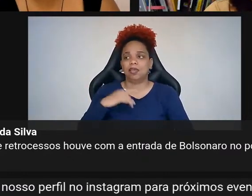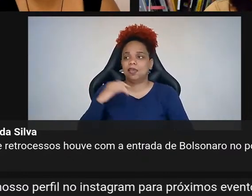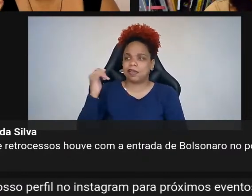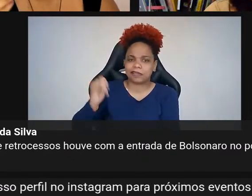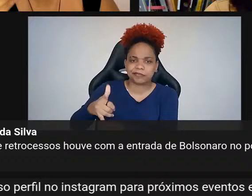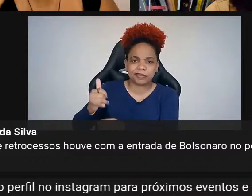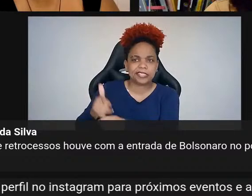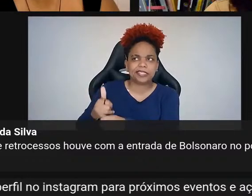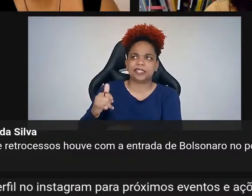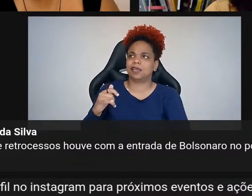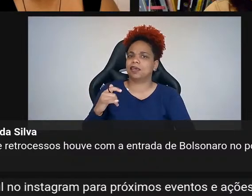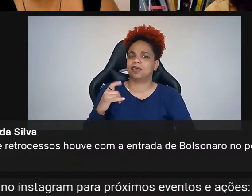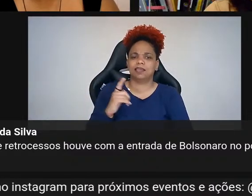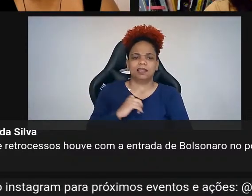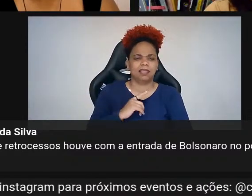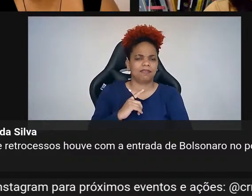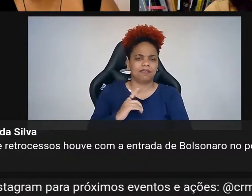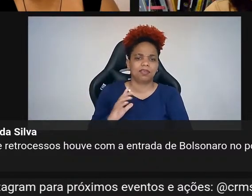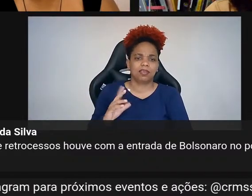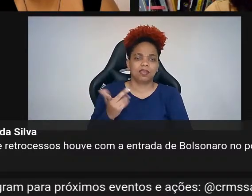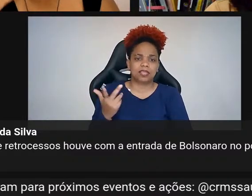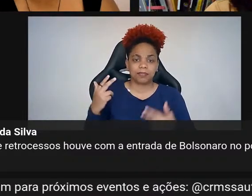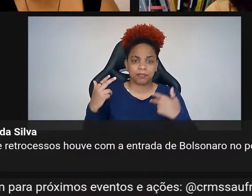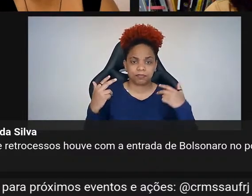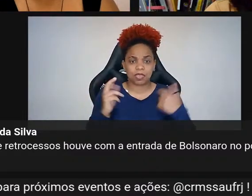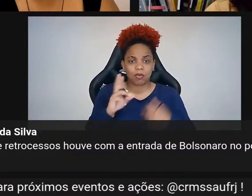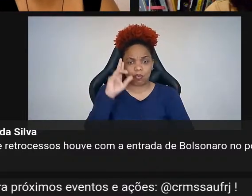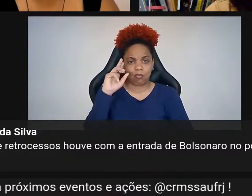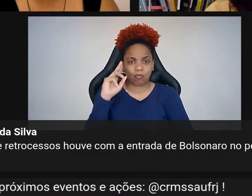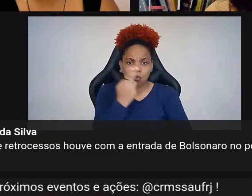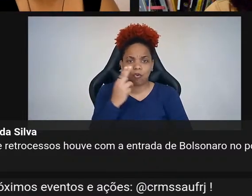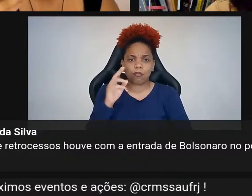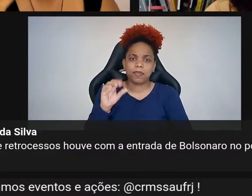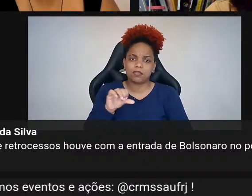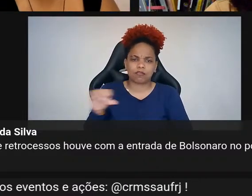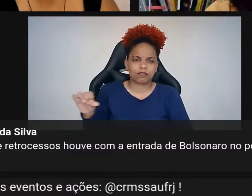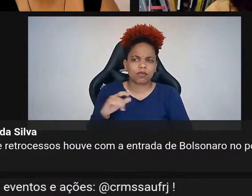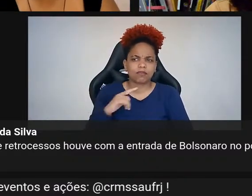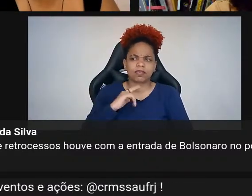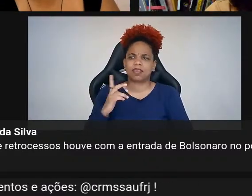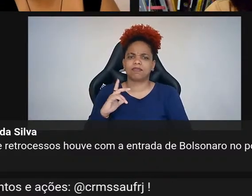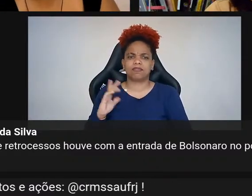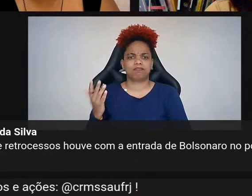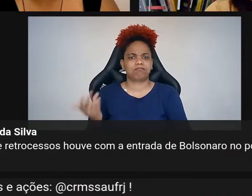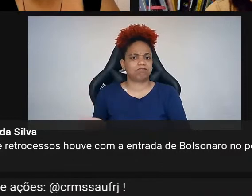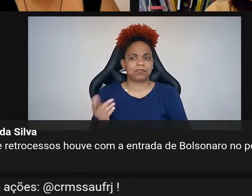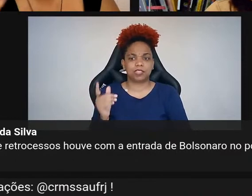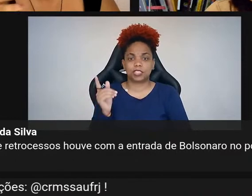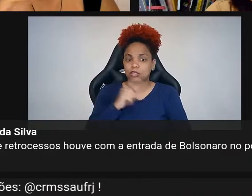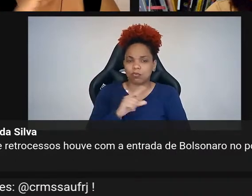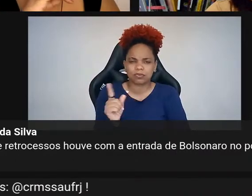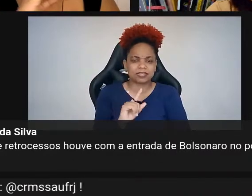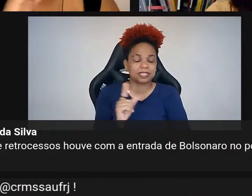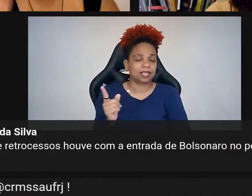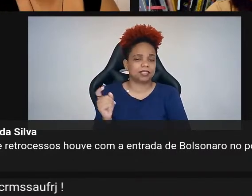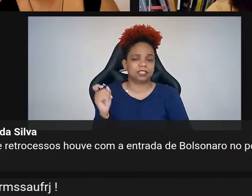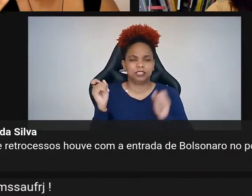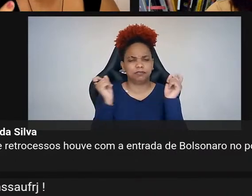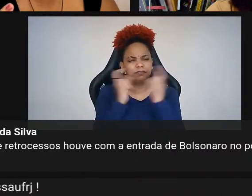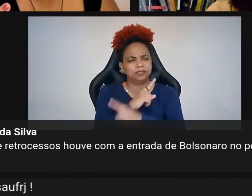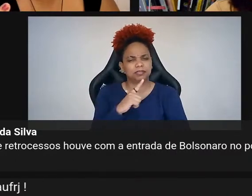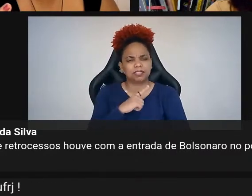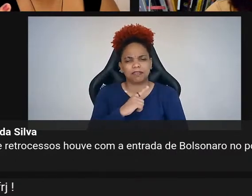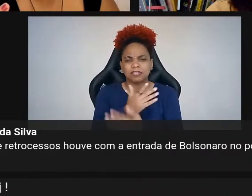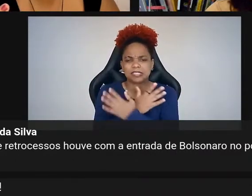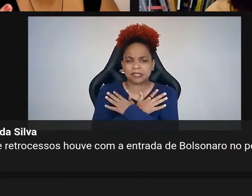do diesel, nem ser motorista de aplicativo as pessoas já estão conseguindo mais, não tem emprego, não tem renda, é um absurdo, a